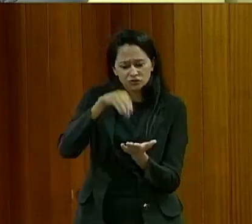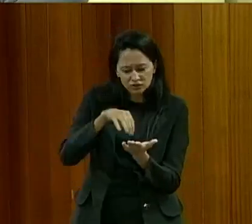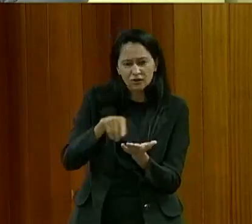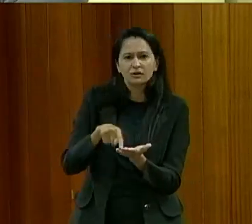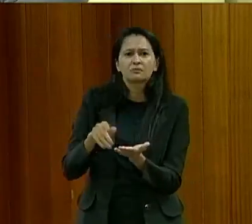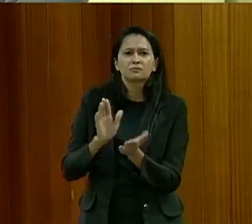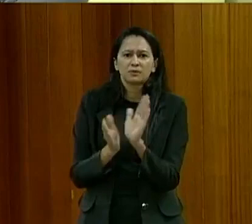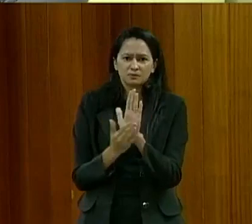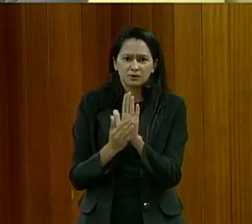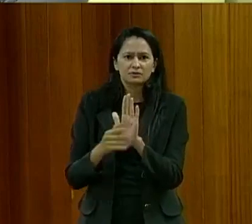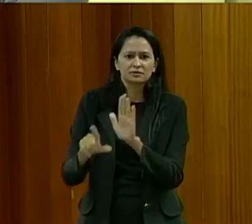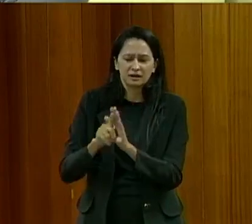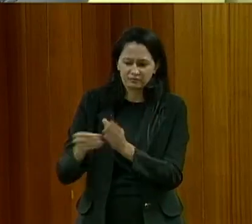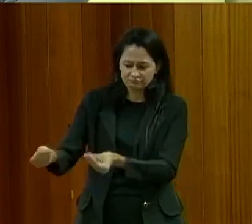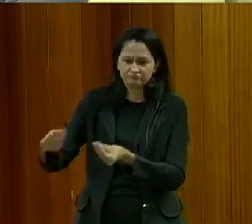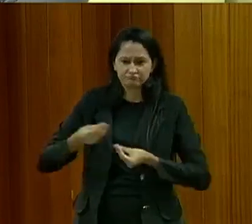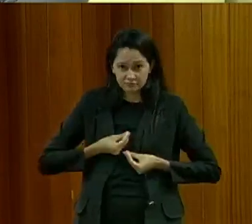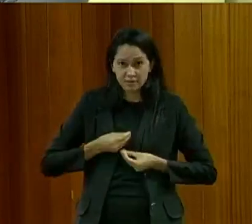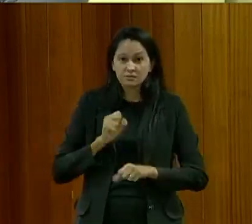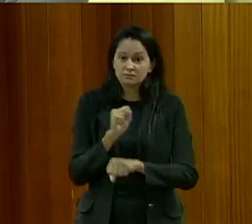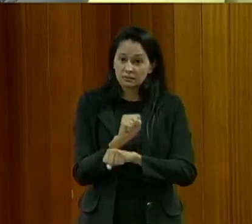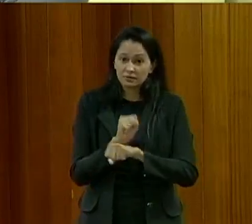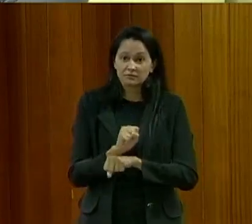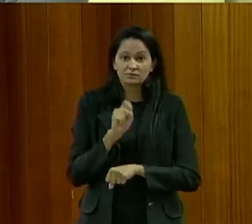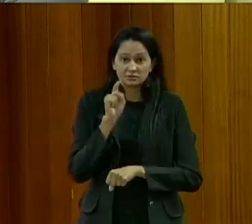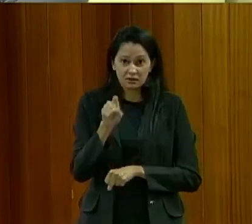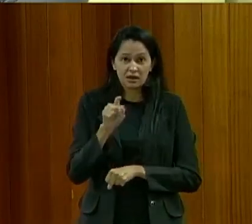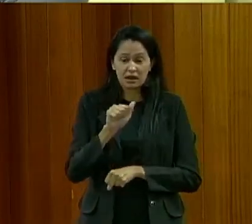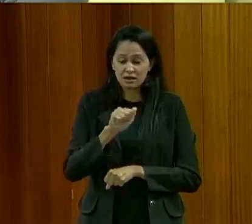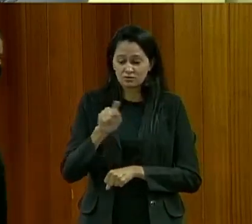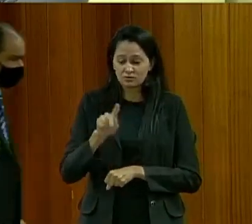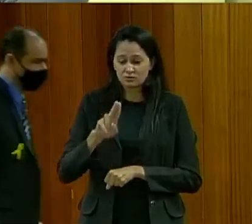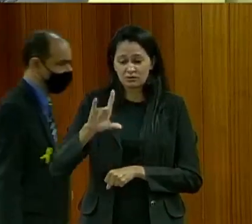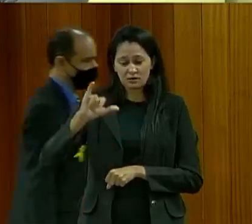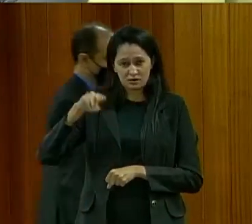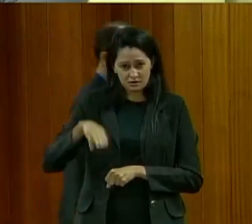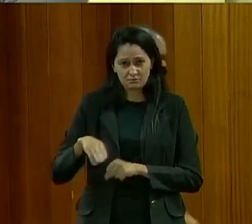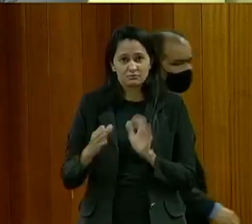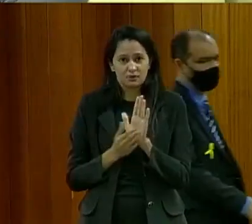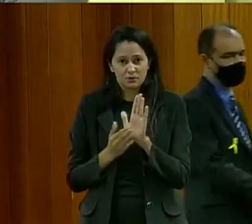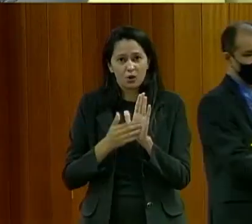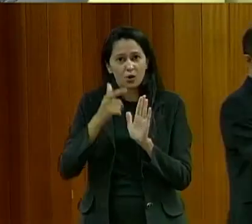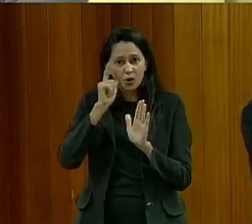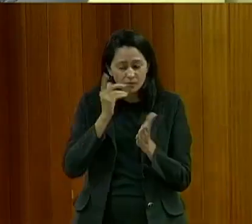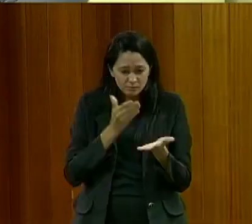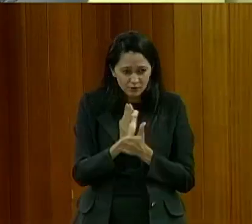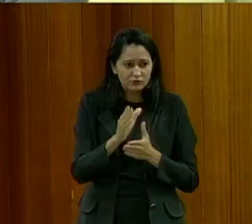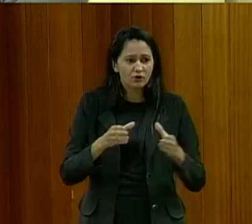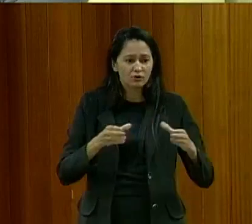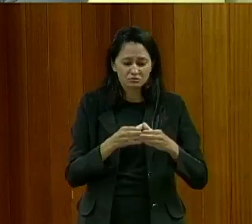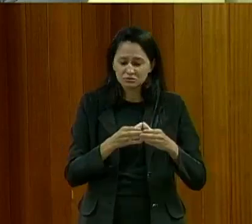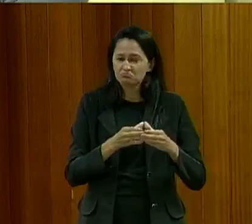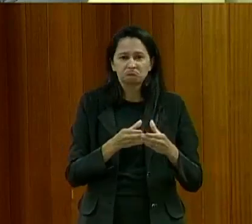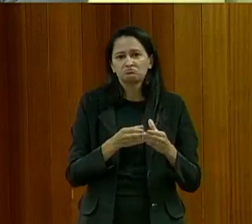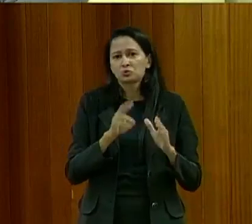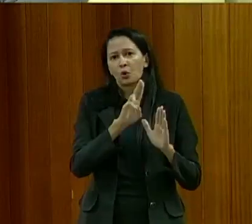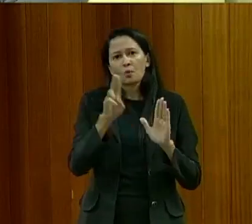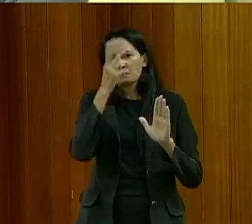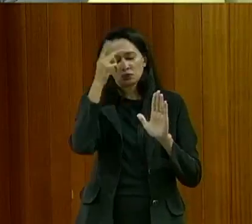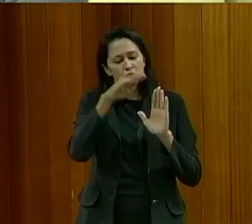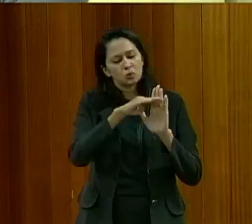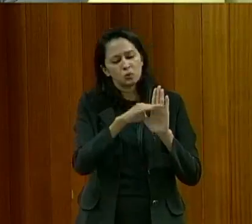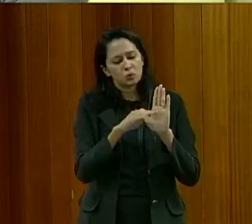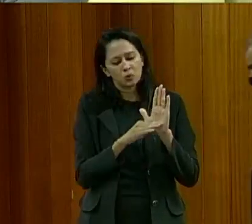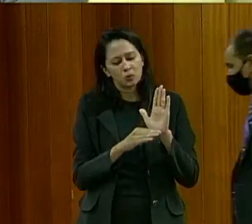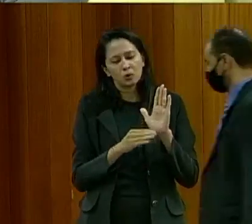Eu já pedi a cópia do projeto, vereador Azulim, Vossa Excelência da comissão. Aprovaram o projeto lá, aprovou aqui ontem, sem assinatura de morador, vereador Mauro